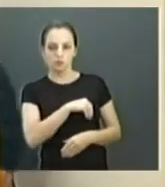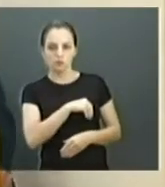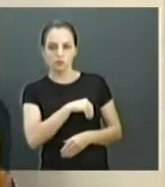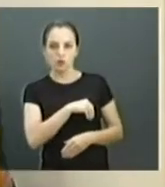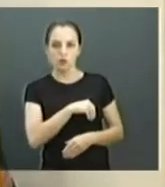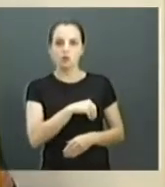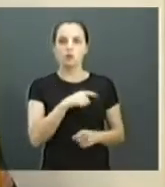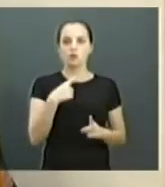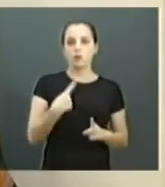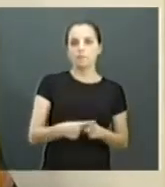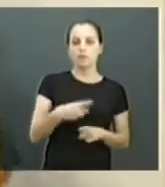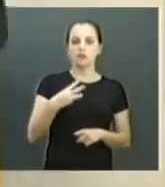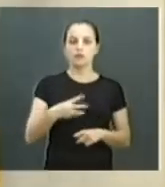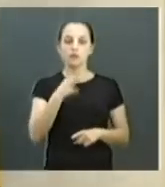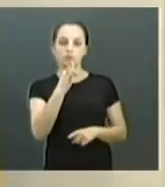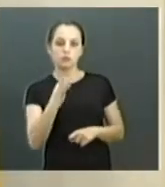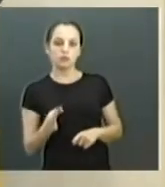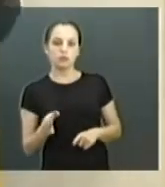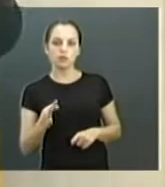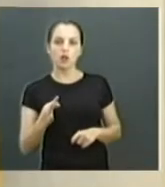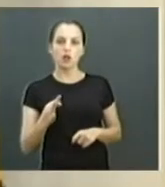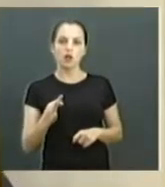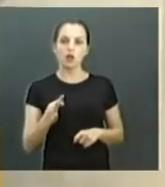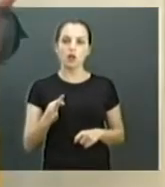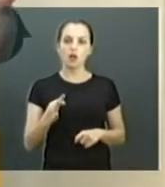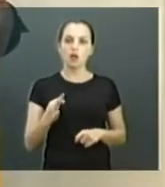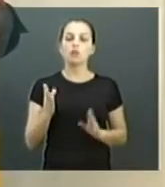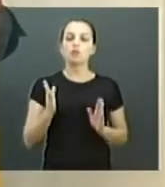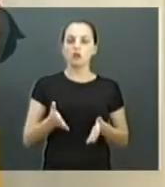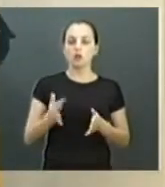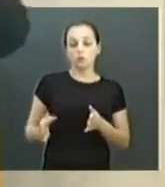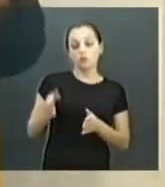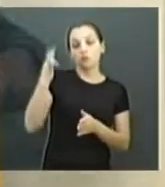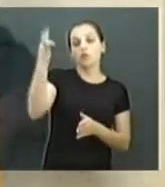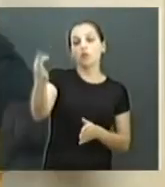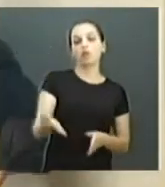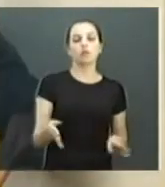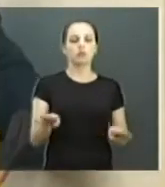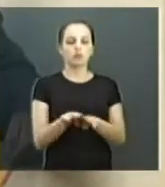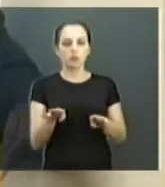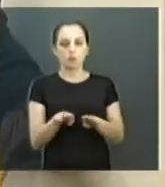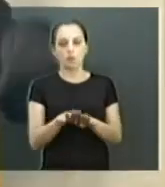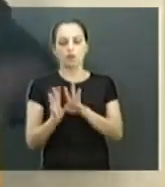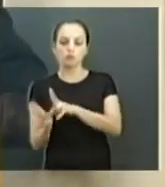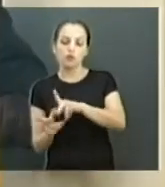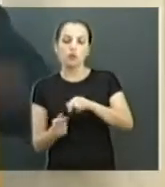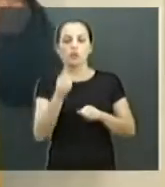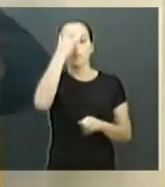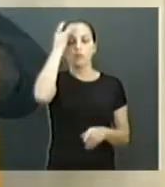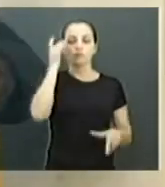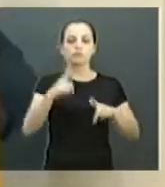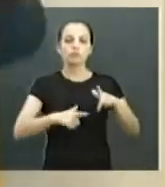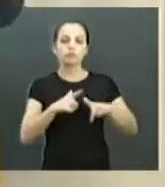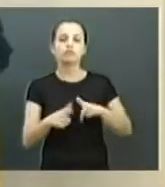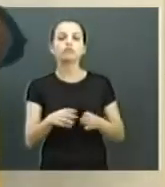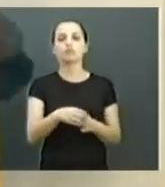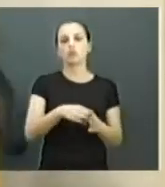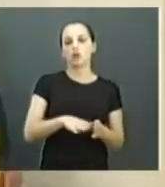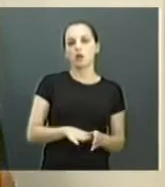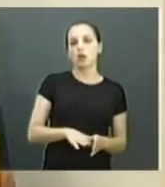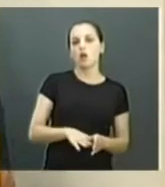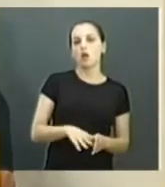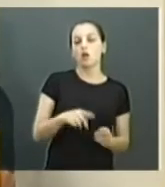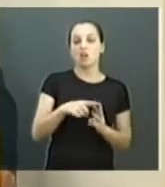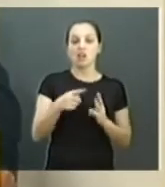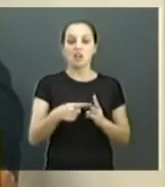iam votar 3% a proposta esse ano, 3% ano que vem e 3% no outro. E todo servidor dessa Câmara, mais do que justo, cada 3 anos tem